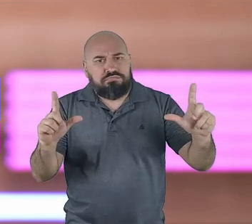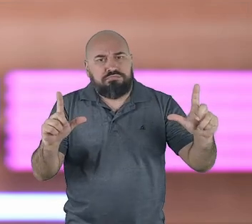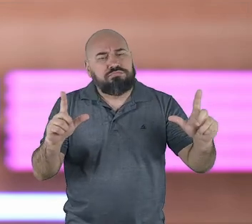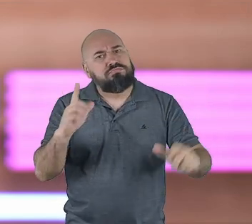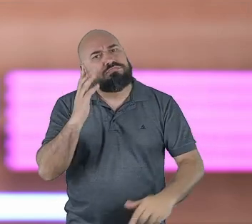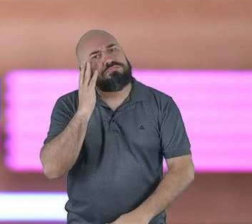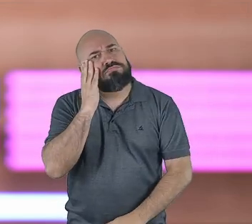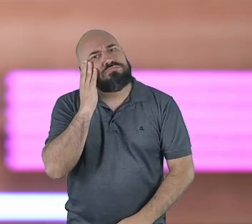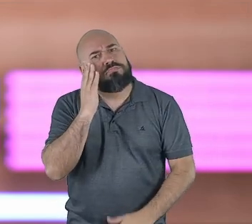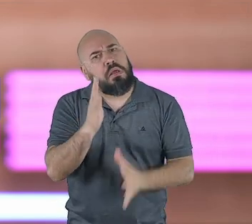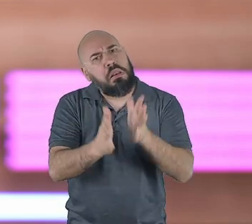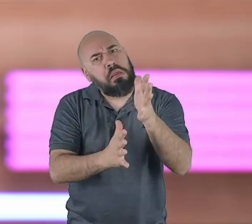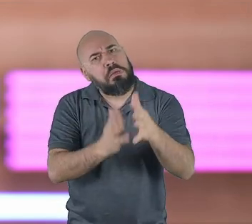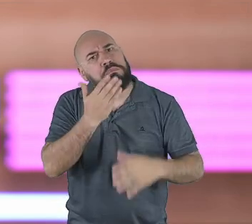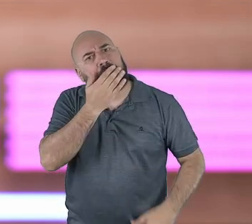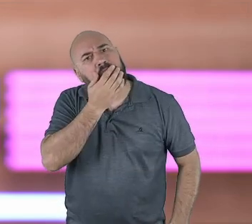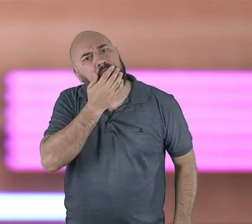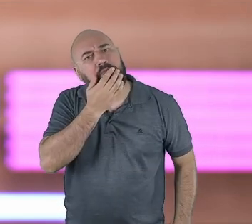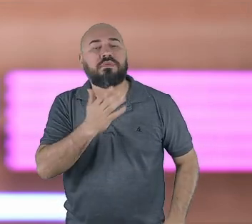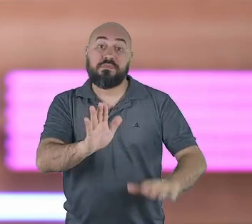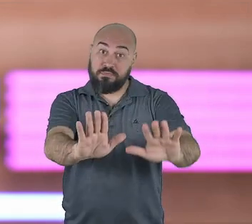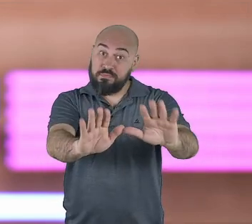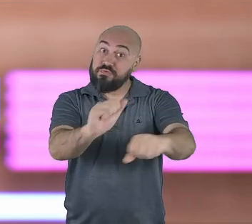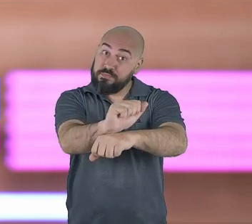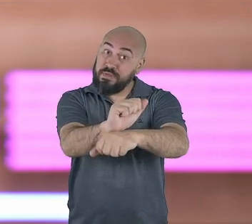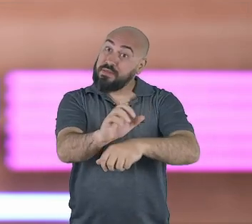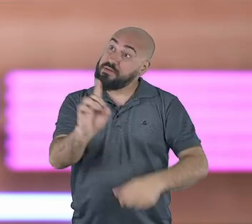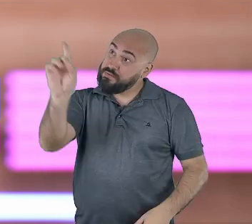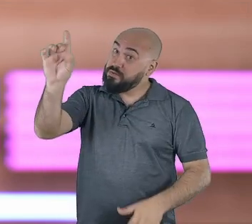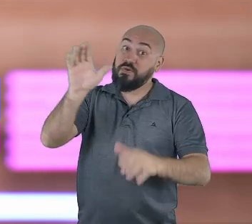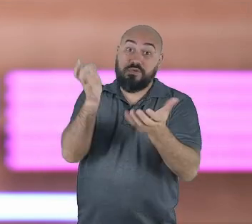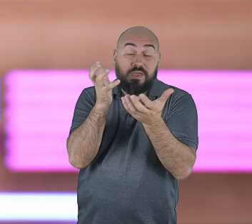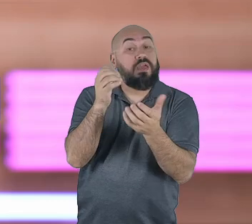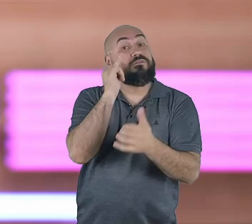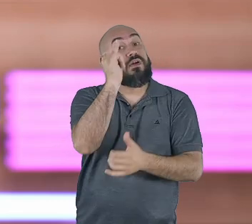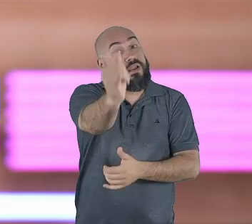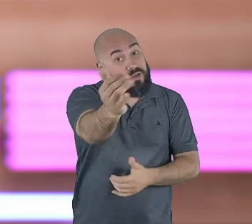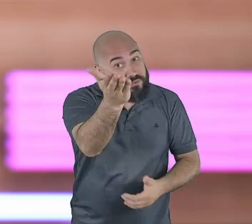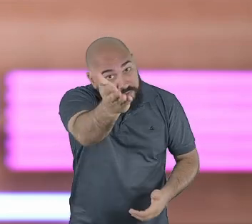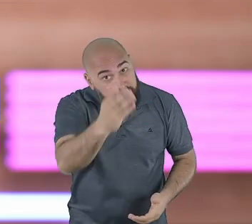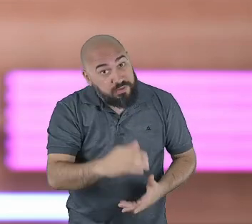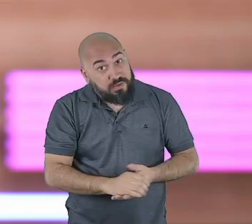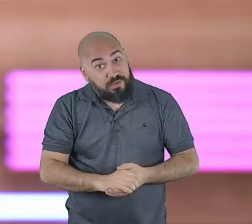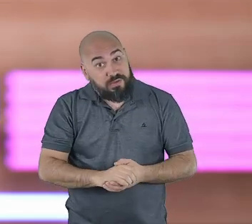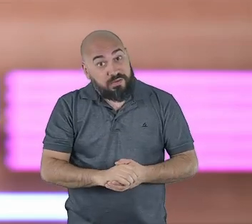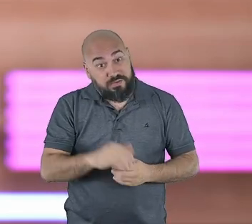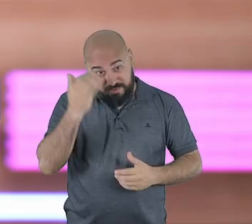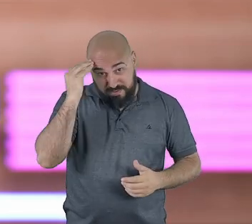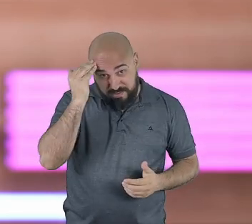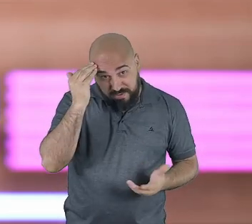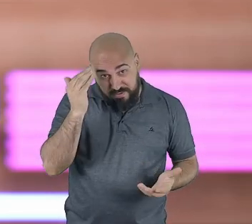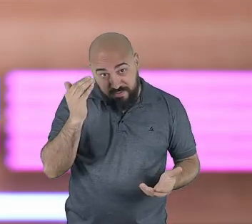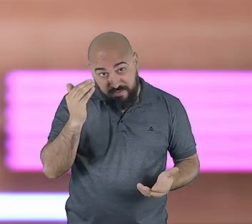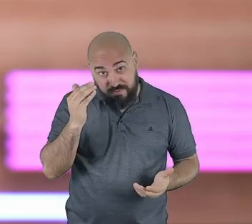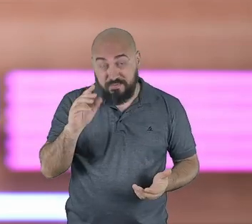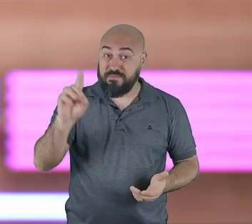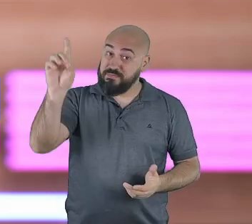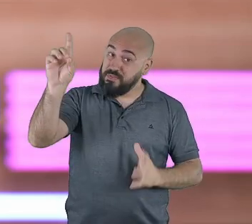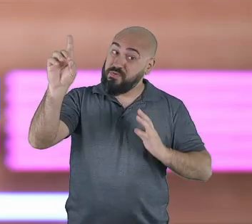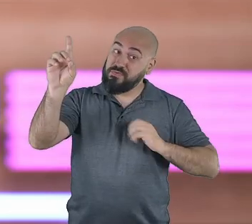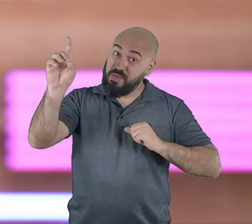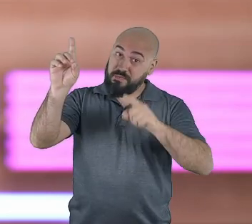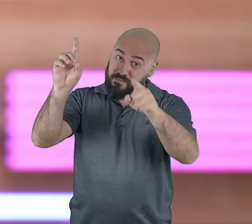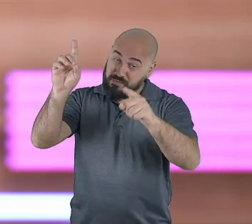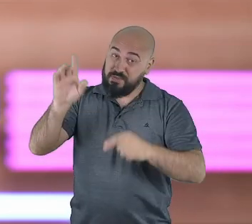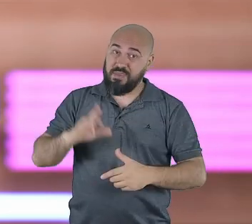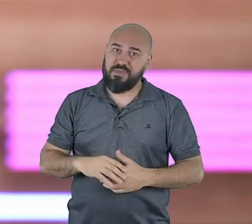aqui. E Deus está querendo te alcançar. Por isso que você está aí. Tá bom? Deus